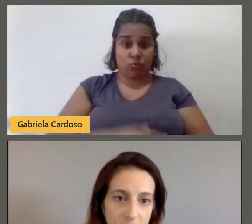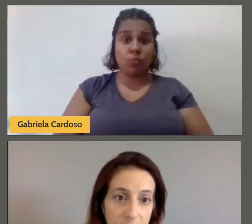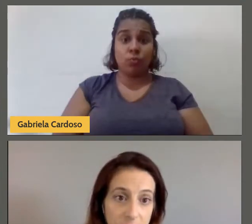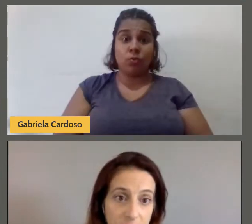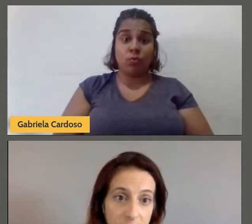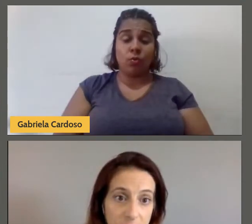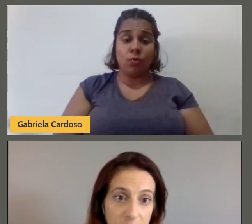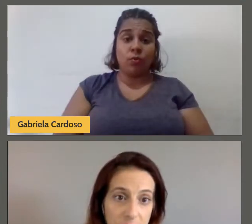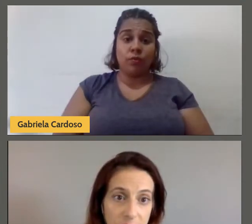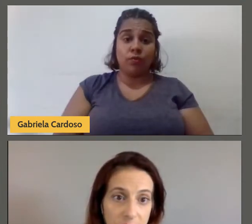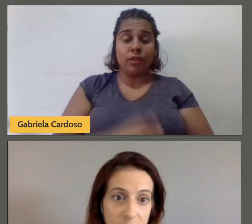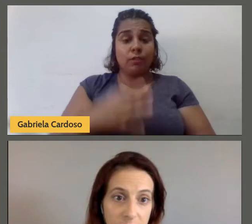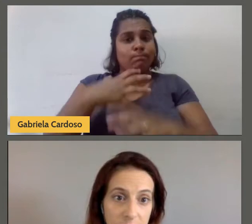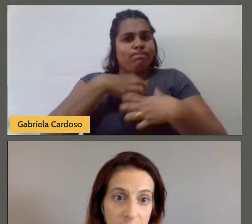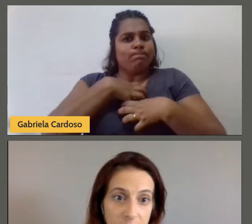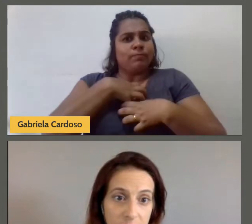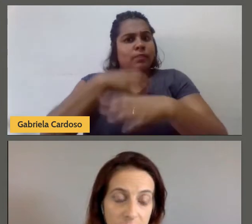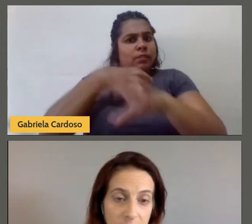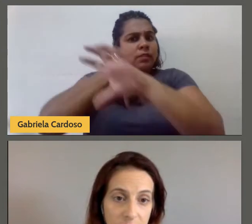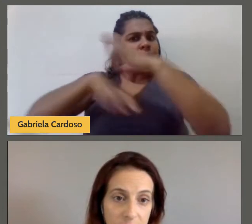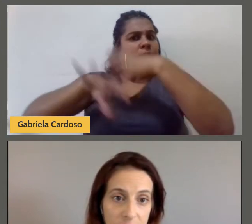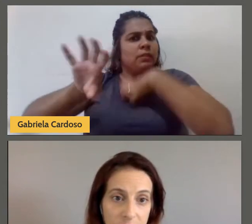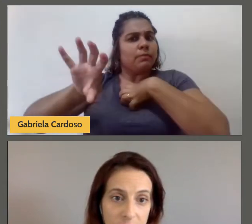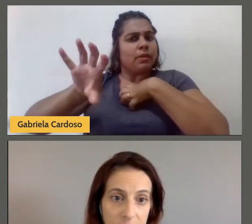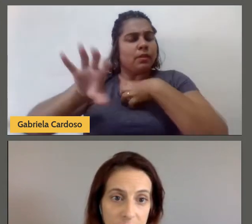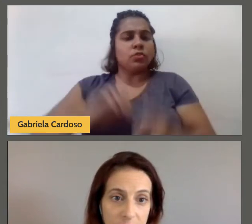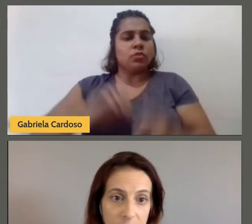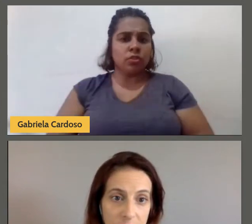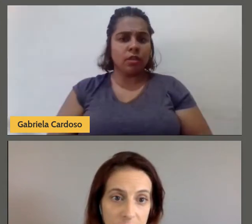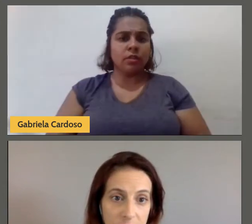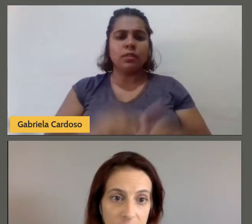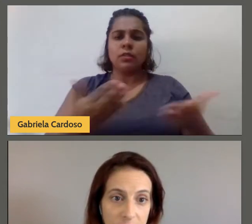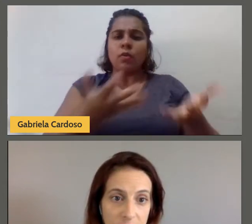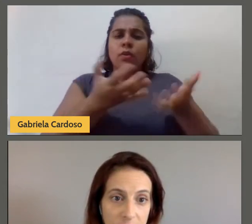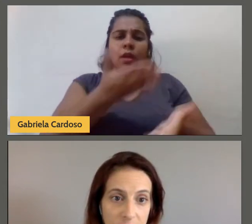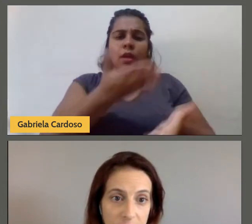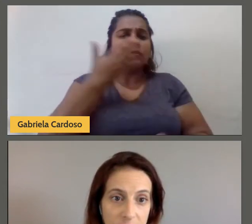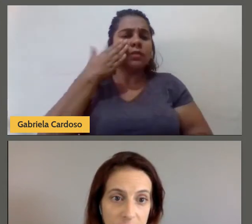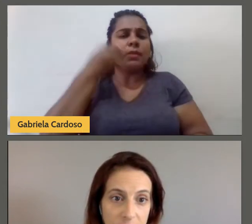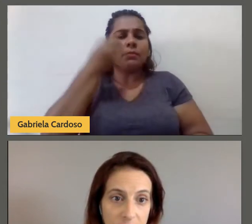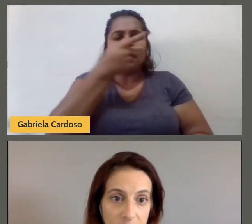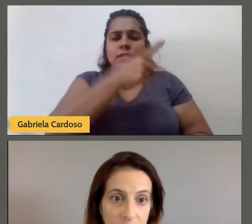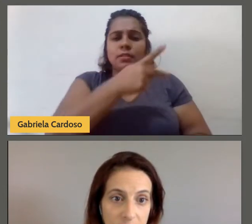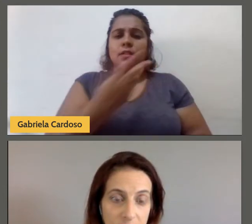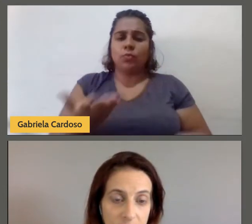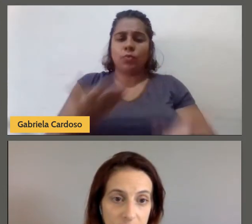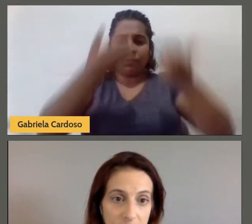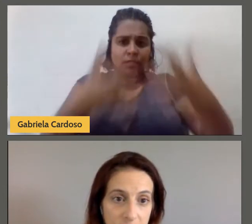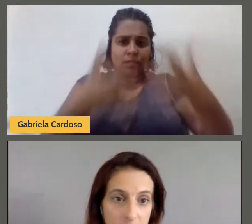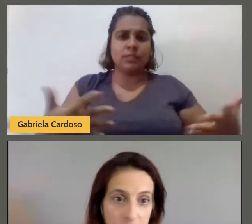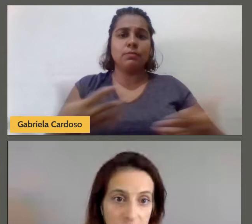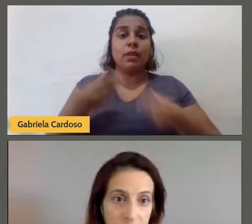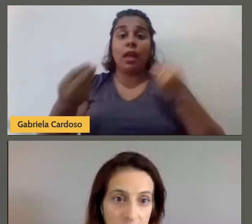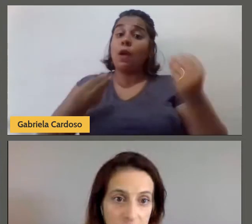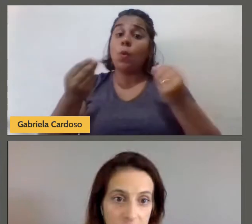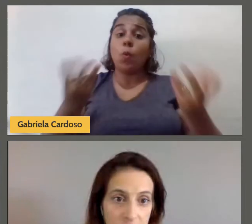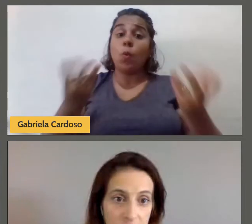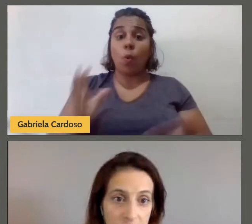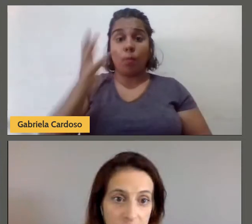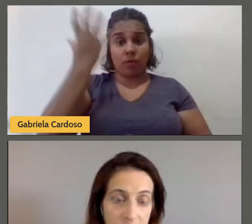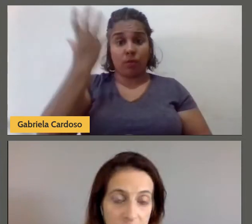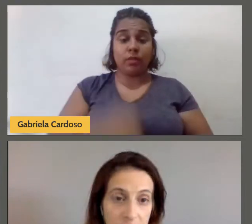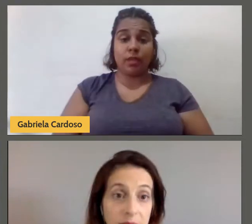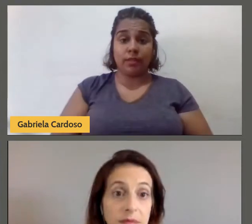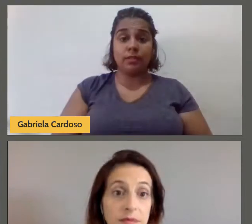saber um pouquinho mais, assim, da sua experiência em relação a isso, assim, deles trazerem quando chegam nesse